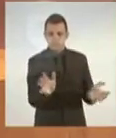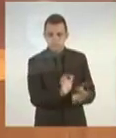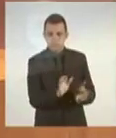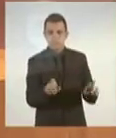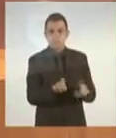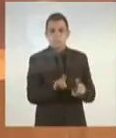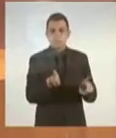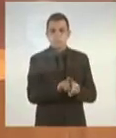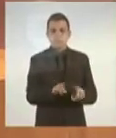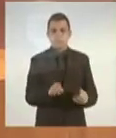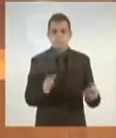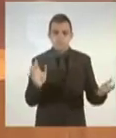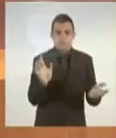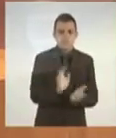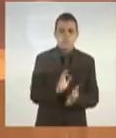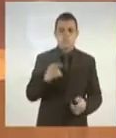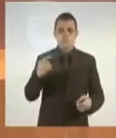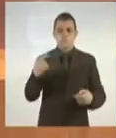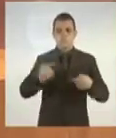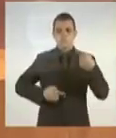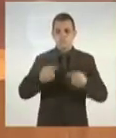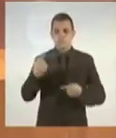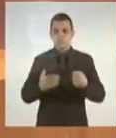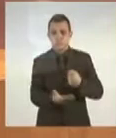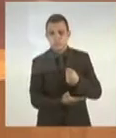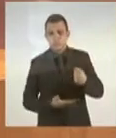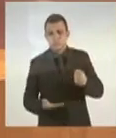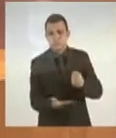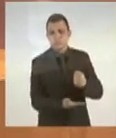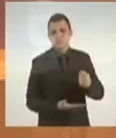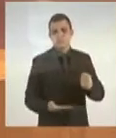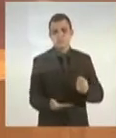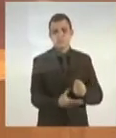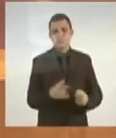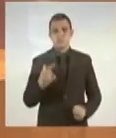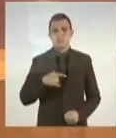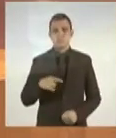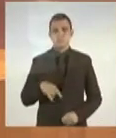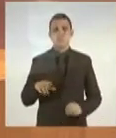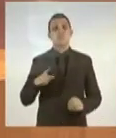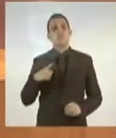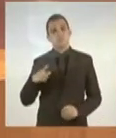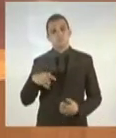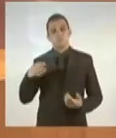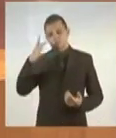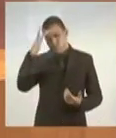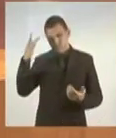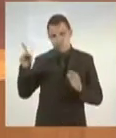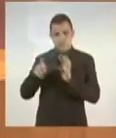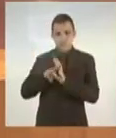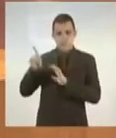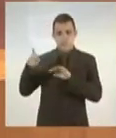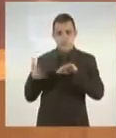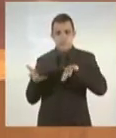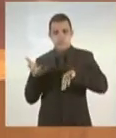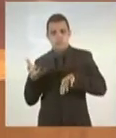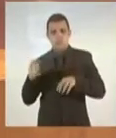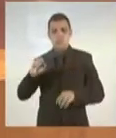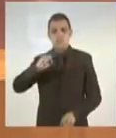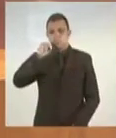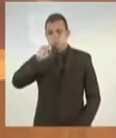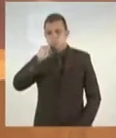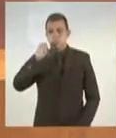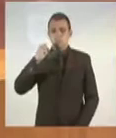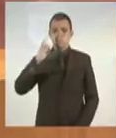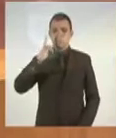a classe política que está na base, muito embora os congressistas, tanto os senadores, deputados federais, estão lá